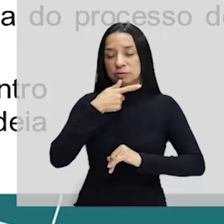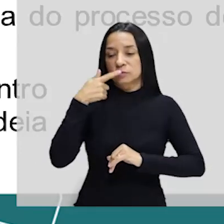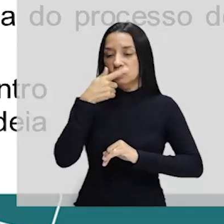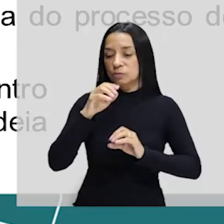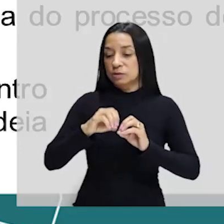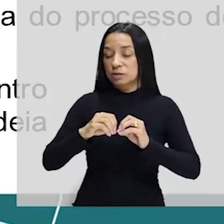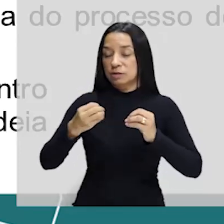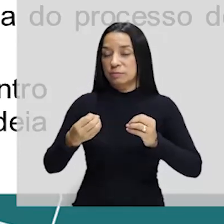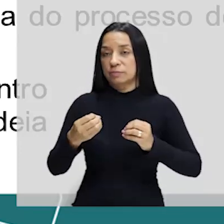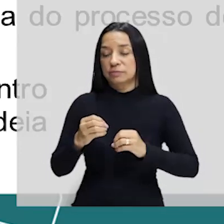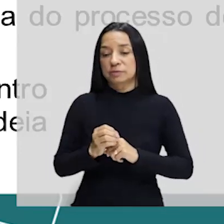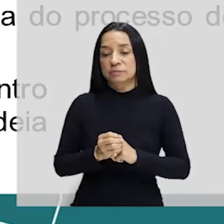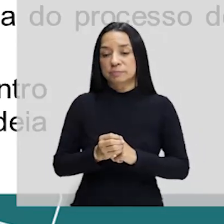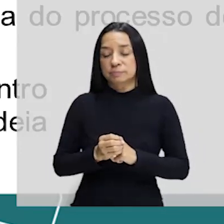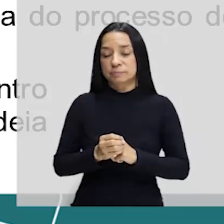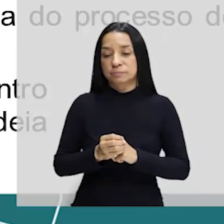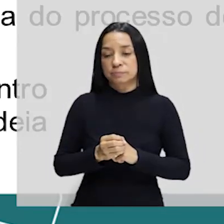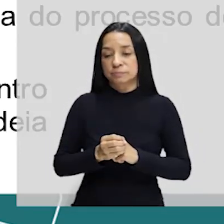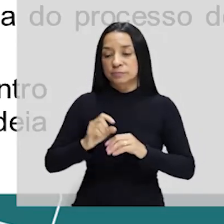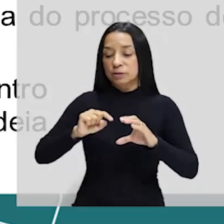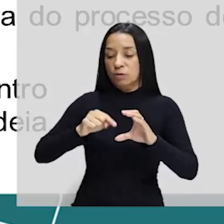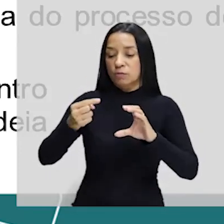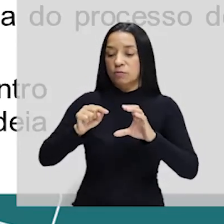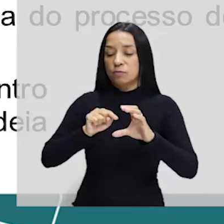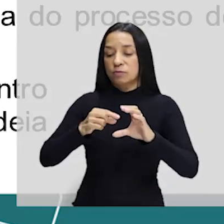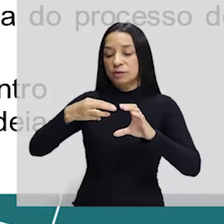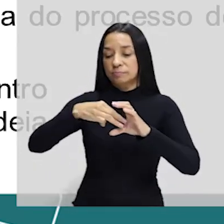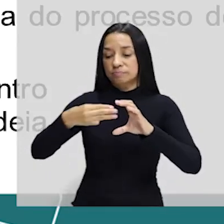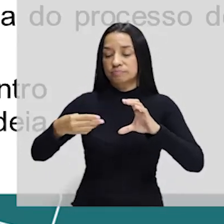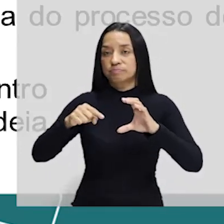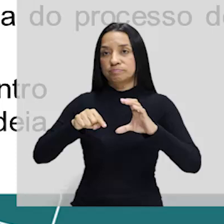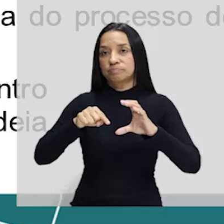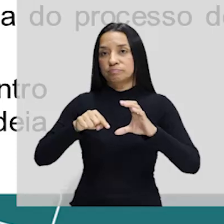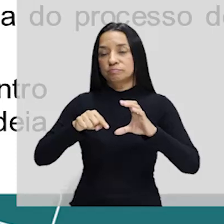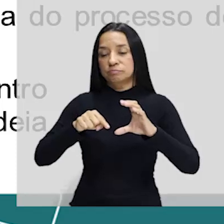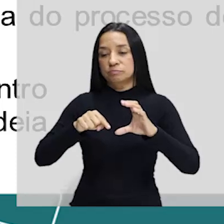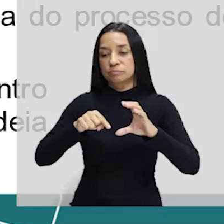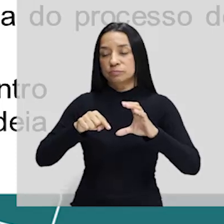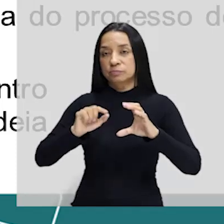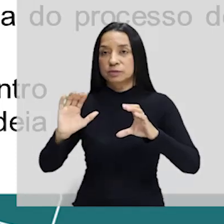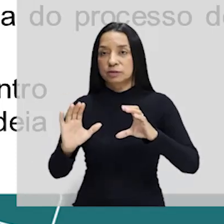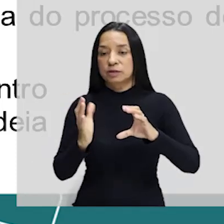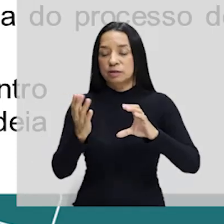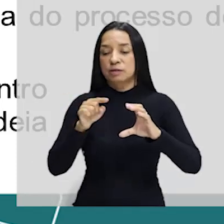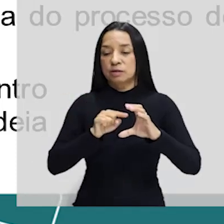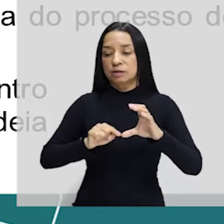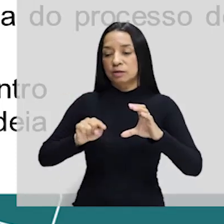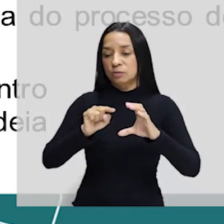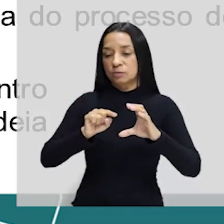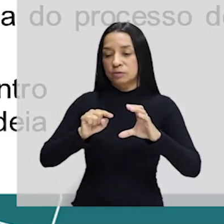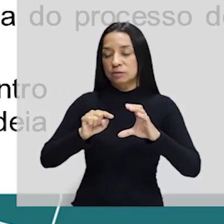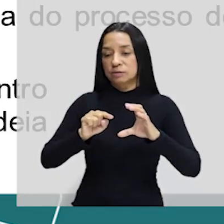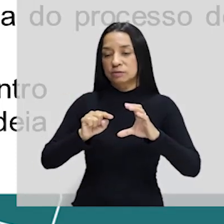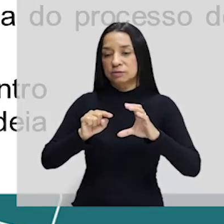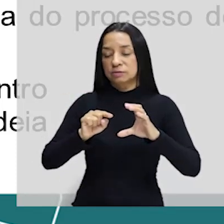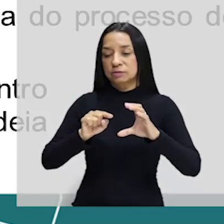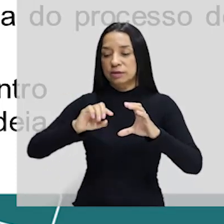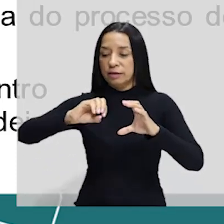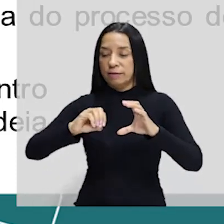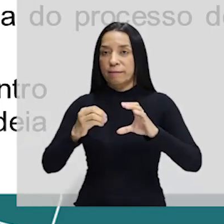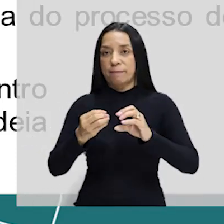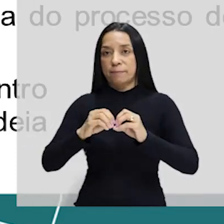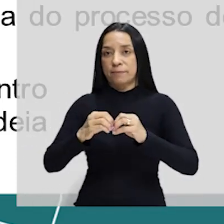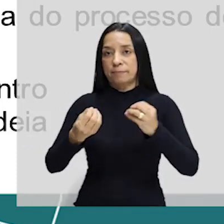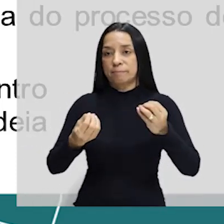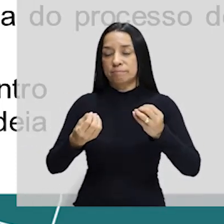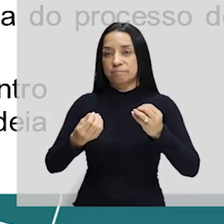quebrada parcialmente fora da mitocôndria, e quando acontece a glicólise, que é a quebra da